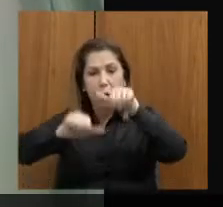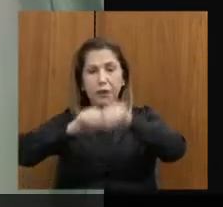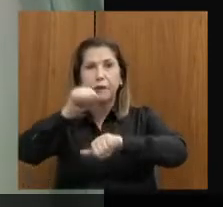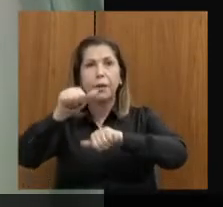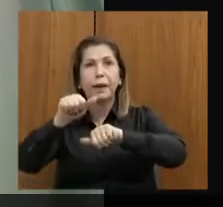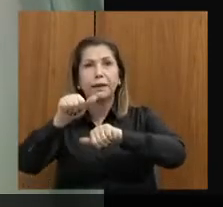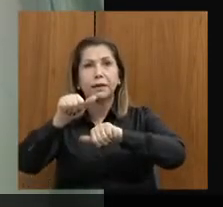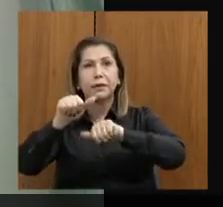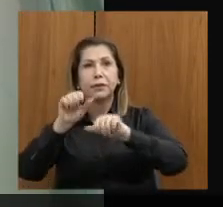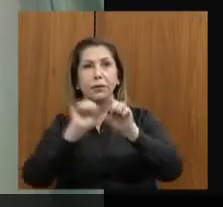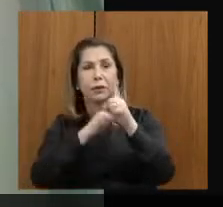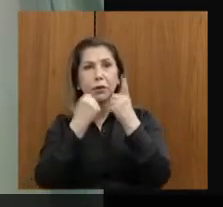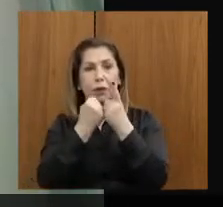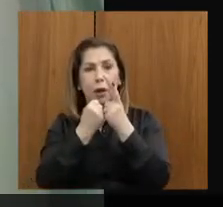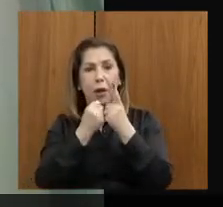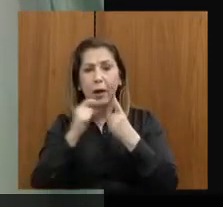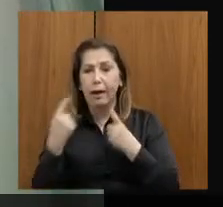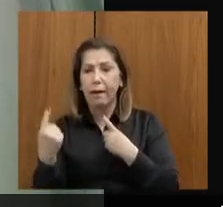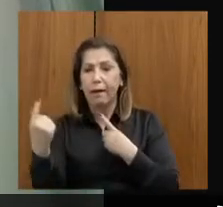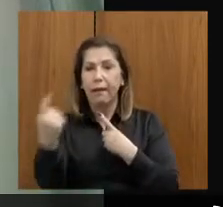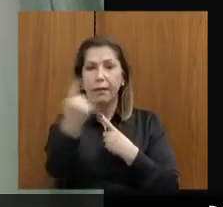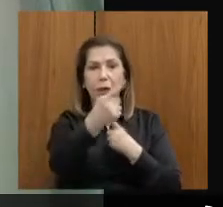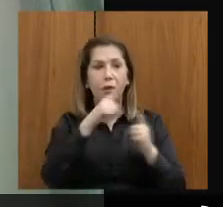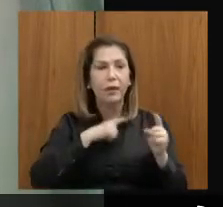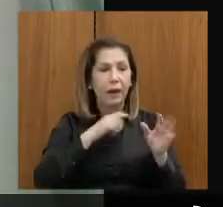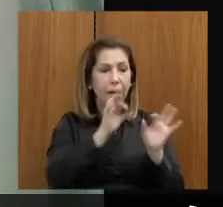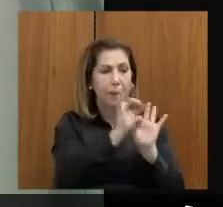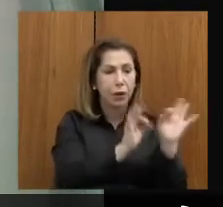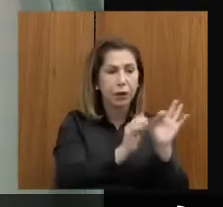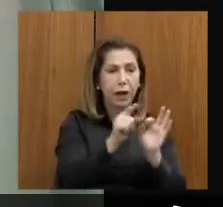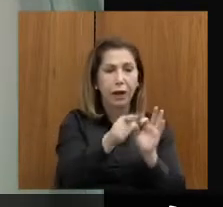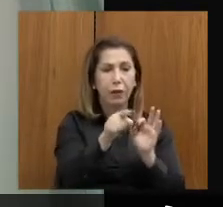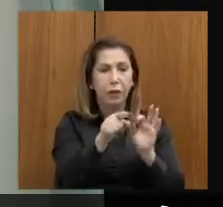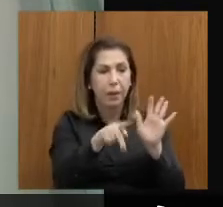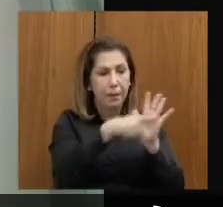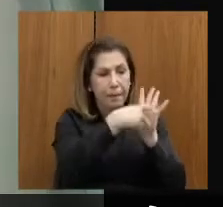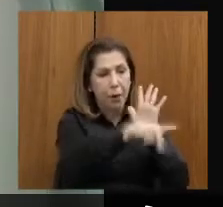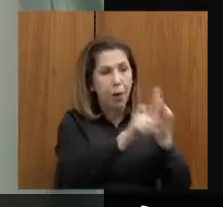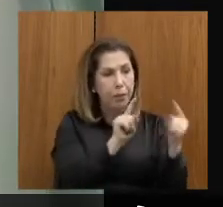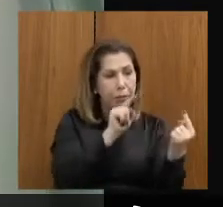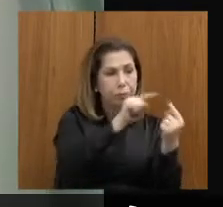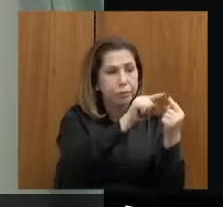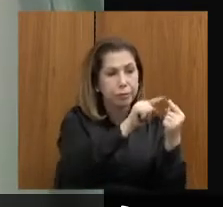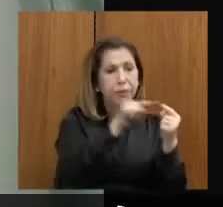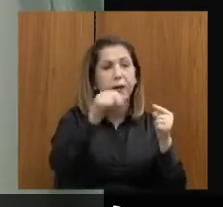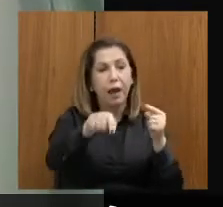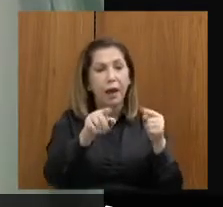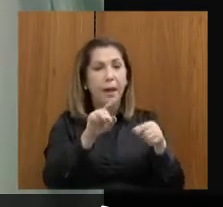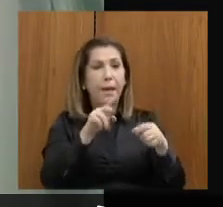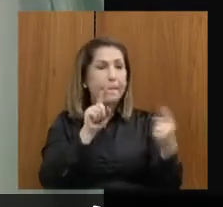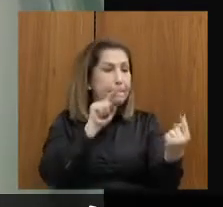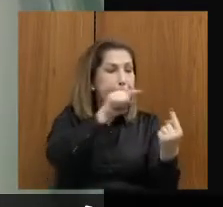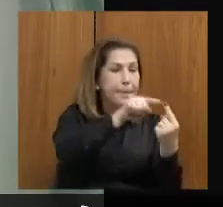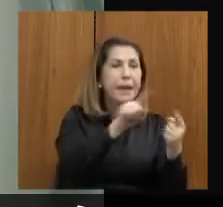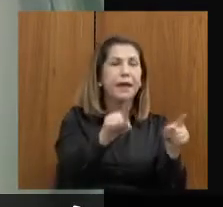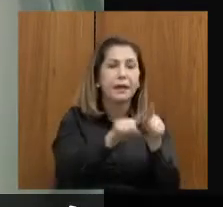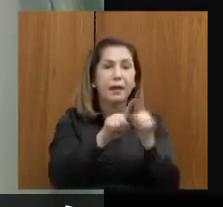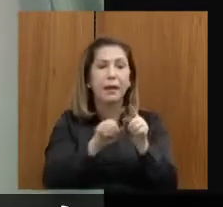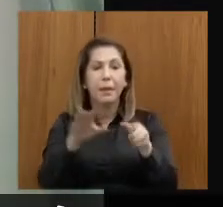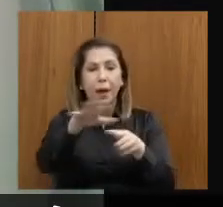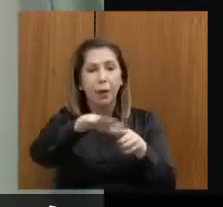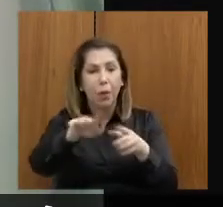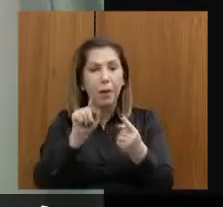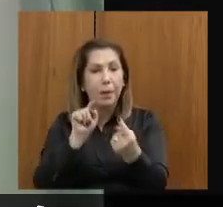sem dente quebrado a comunidade mais um projeto social com objetivo específico meta é tem